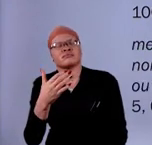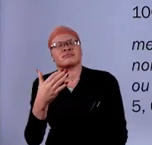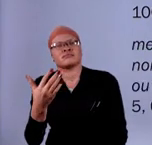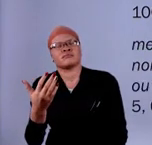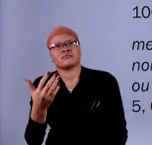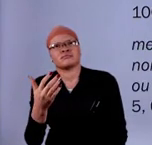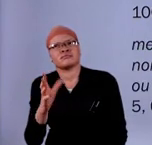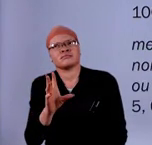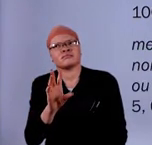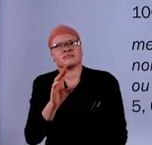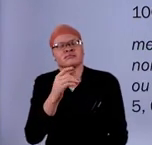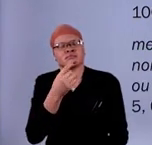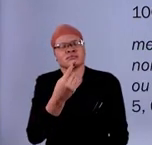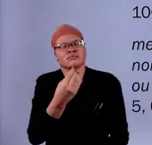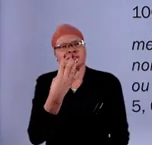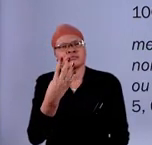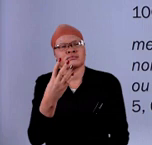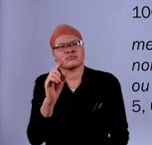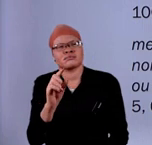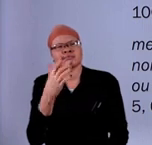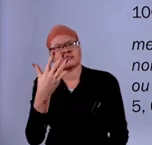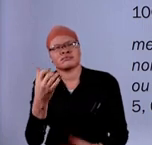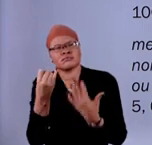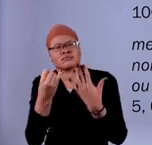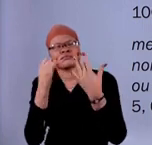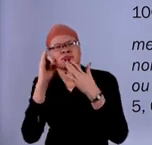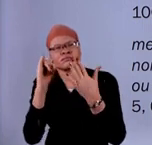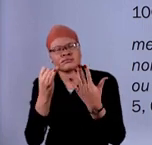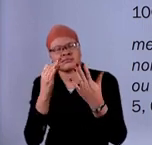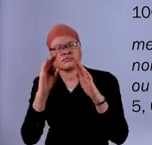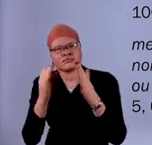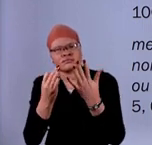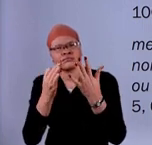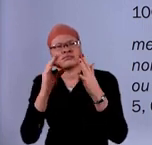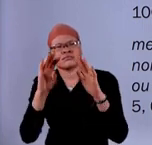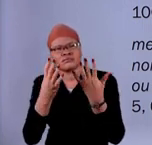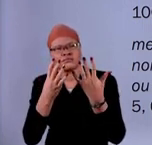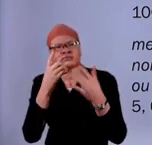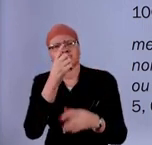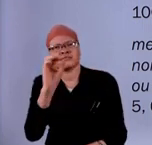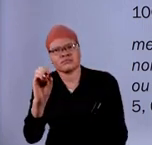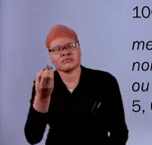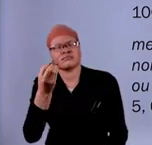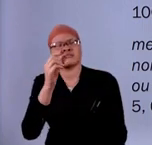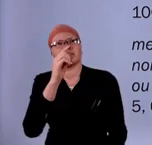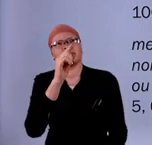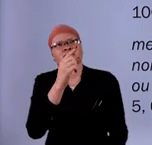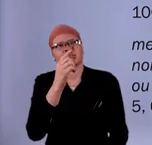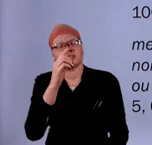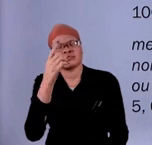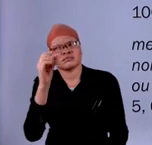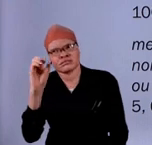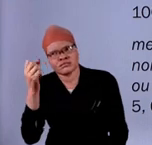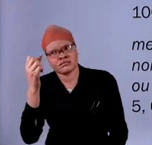como os meios terços quartos quintos sextos sétimos oitavos nos